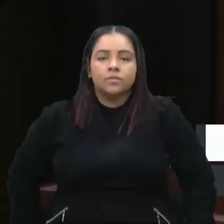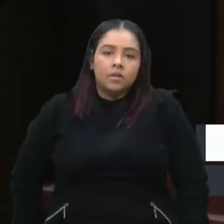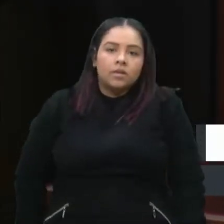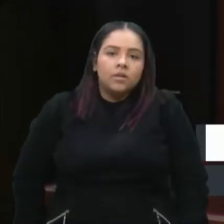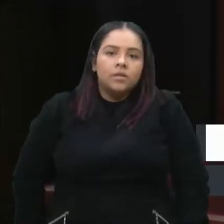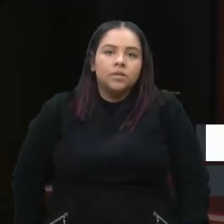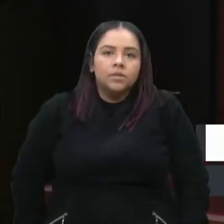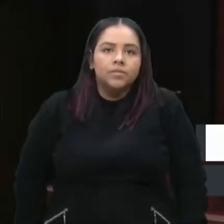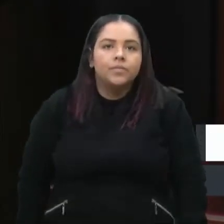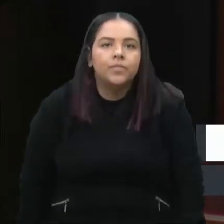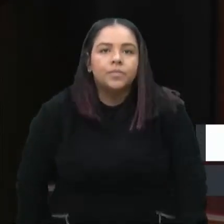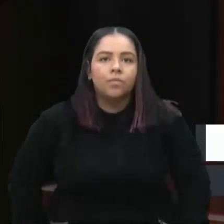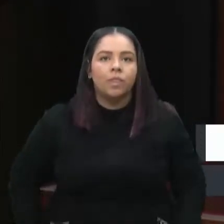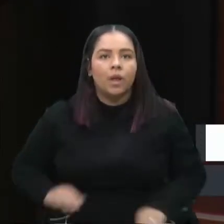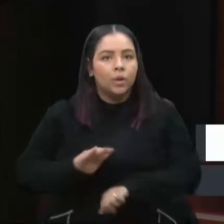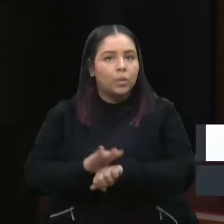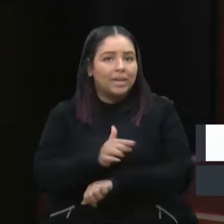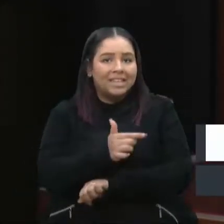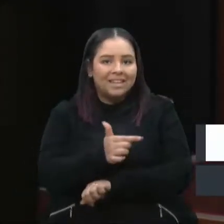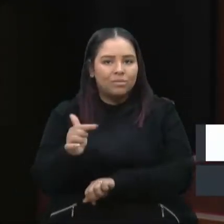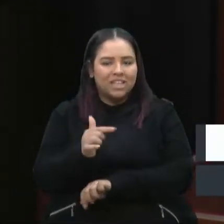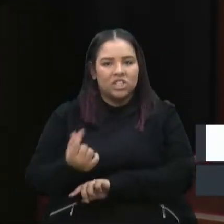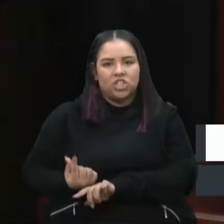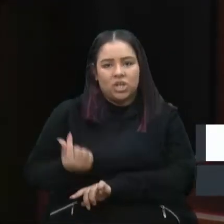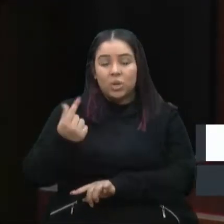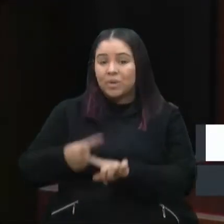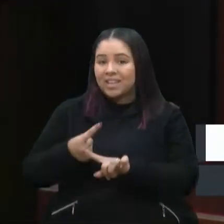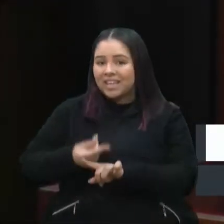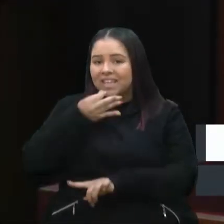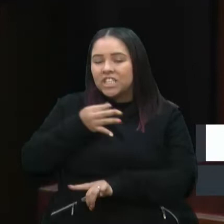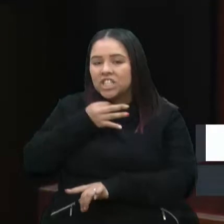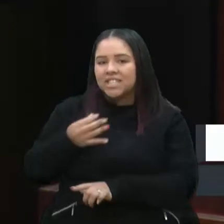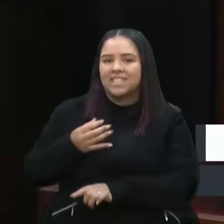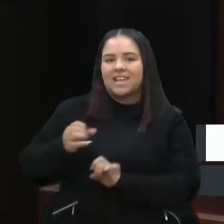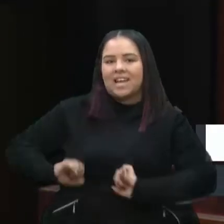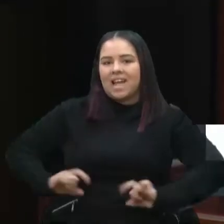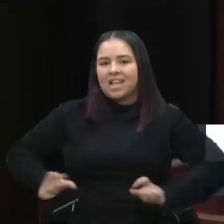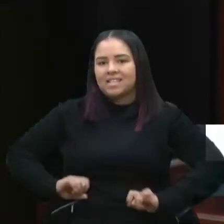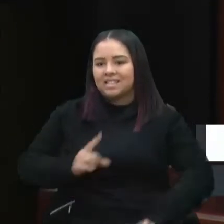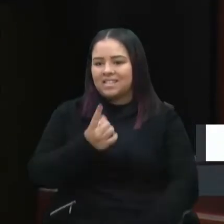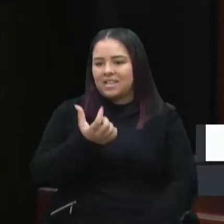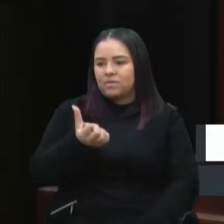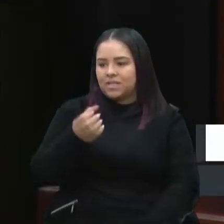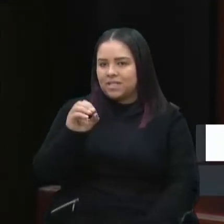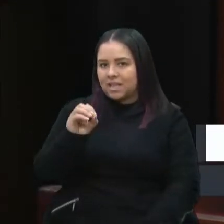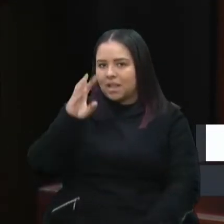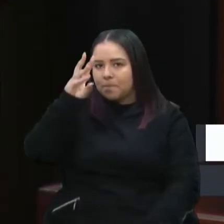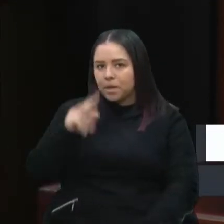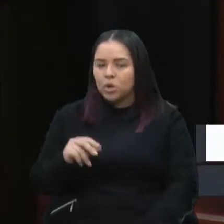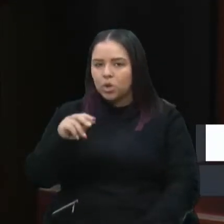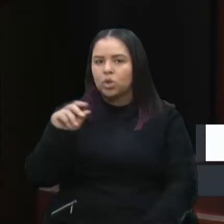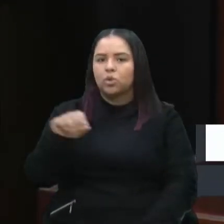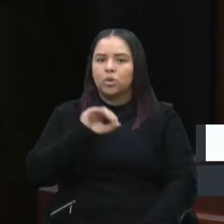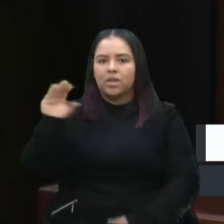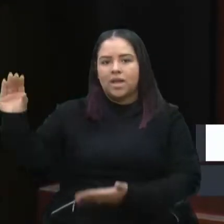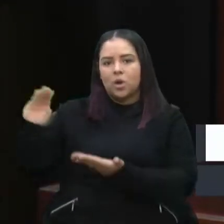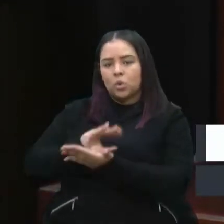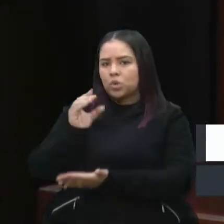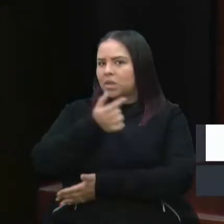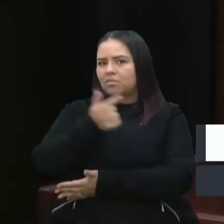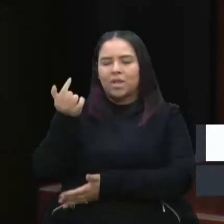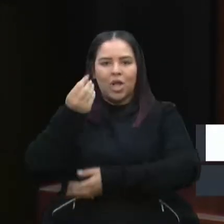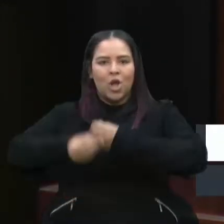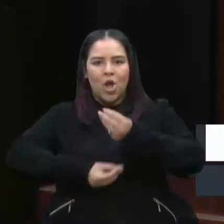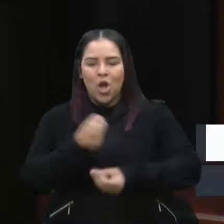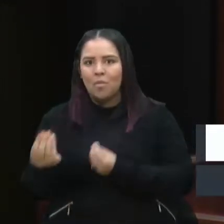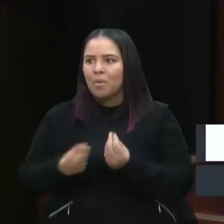gasta 160 milhões a mais do que ela arrecada. Não tem como